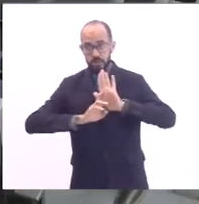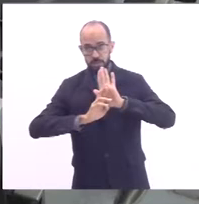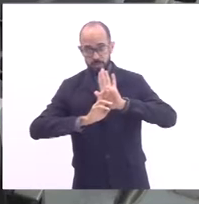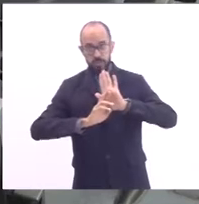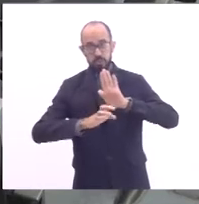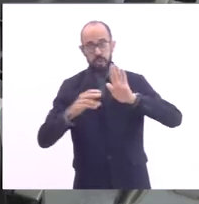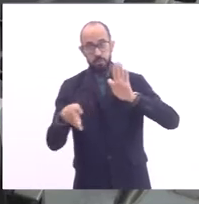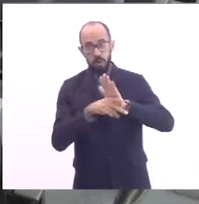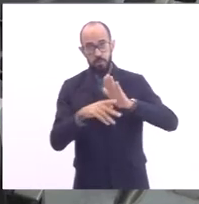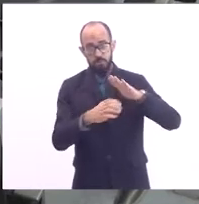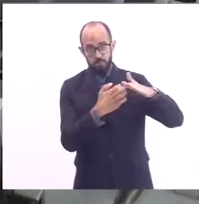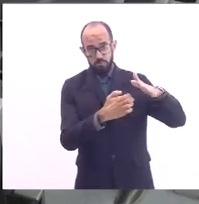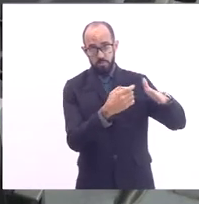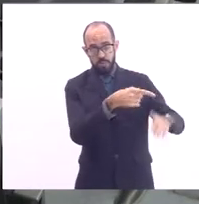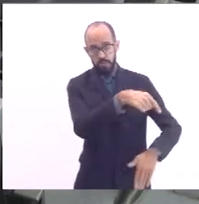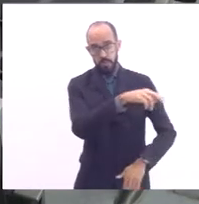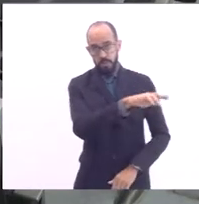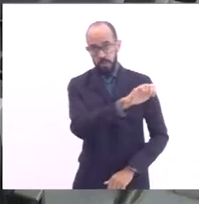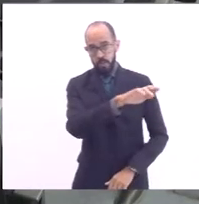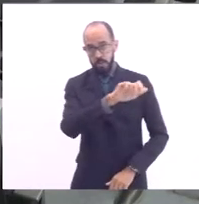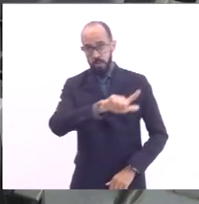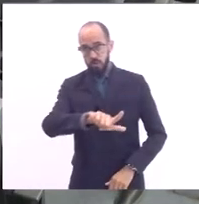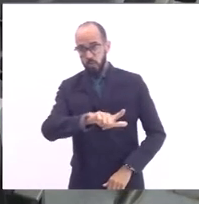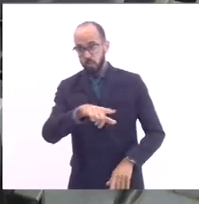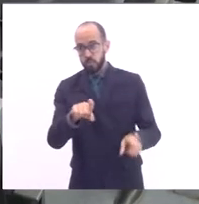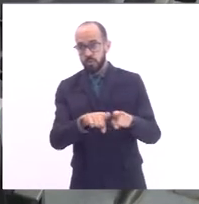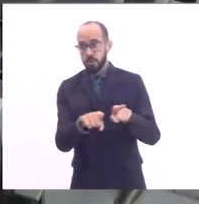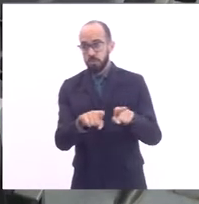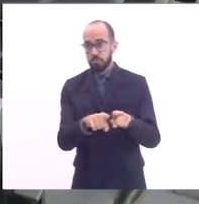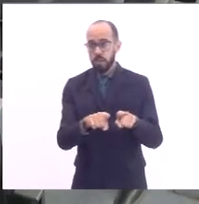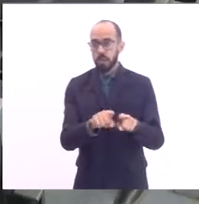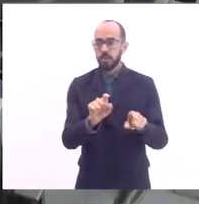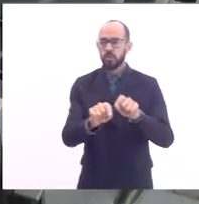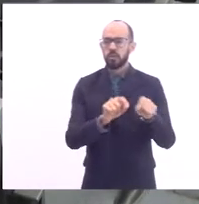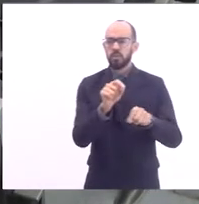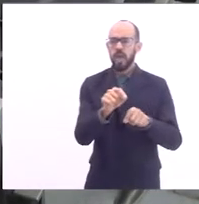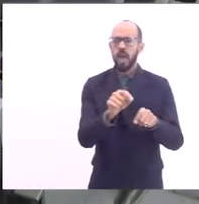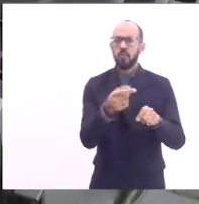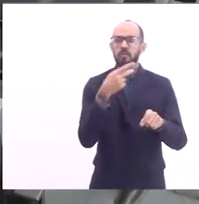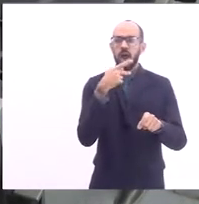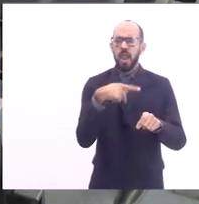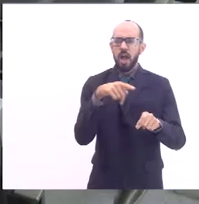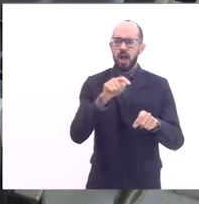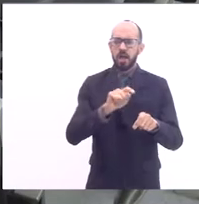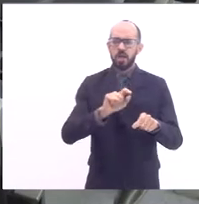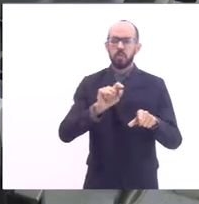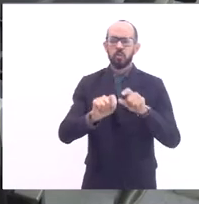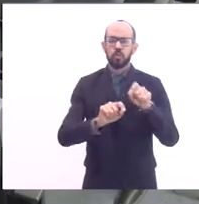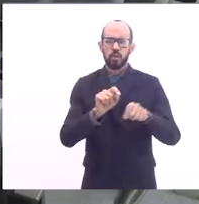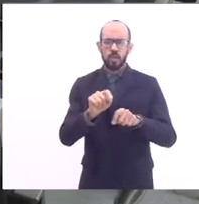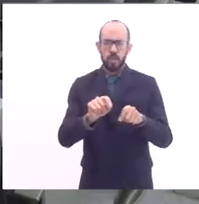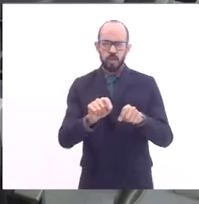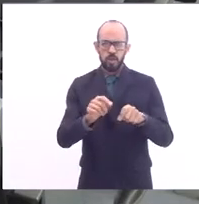empresa. E, pelo menos, registrar que, não obstante, né,